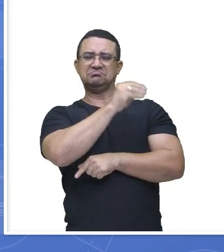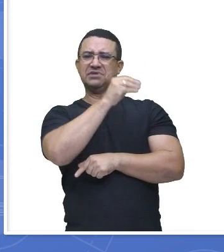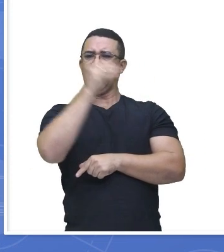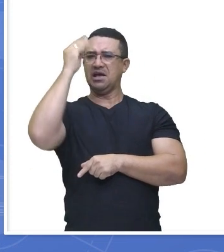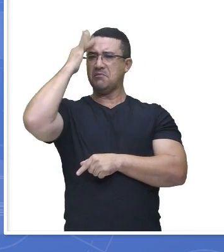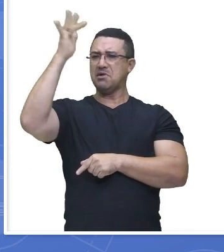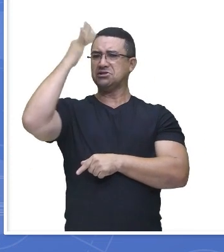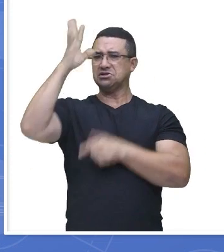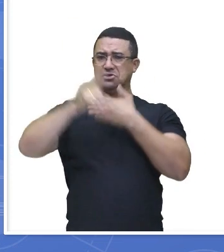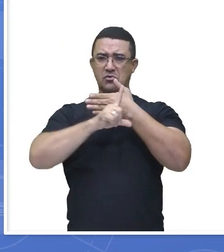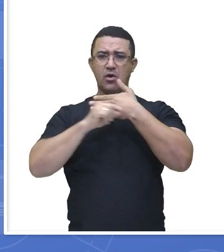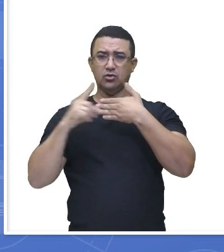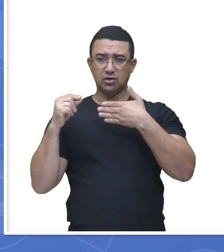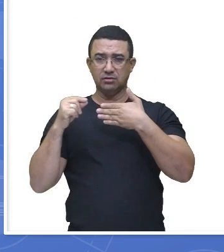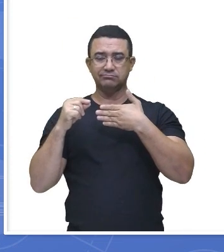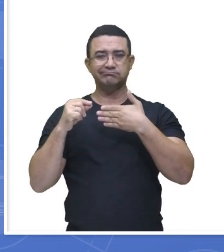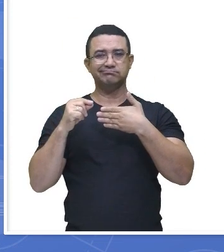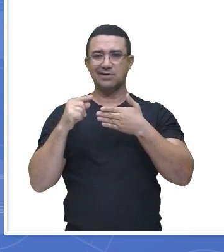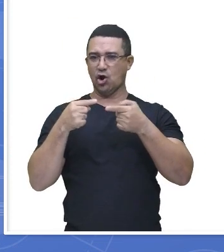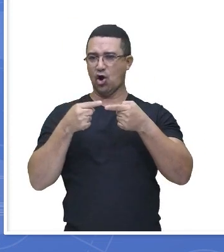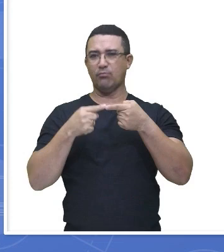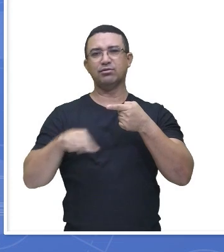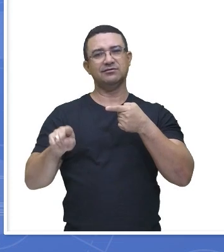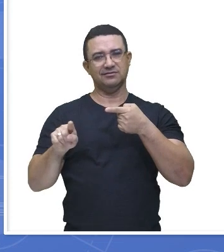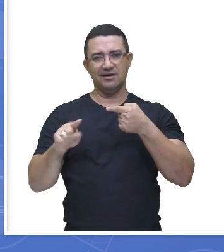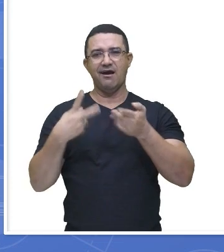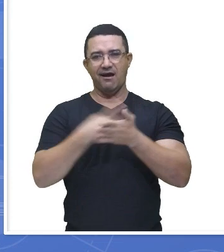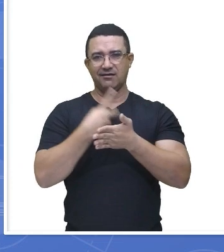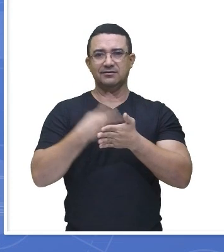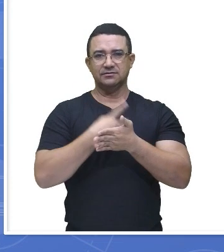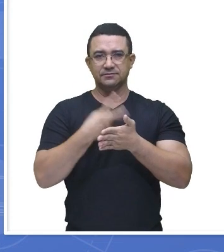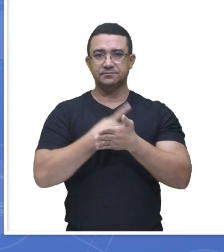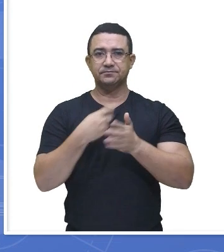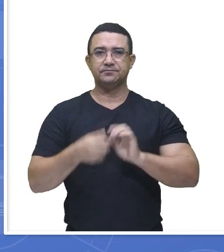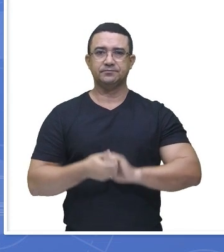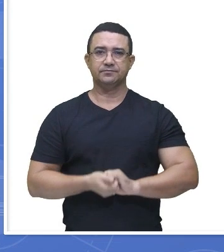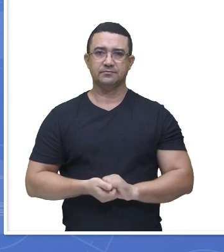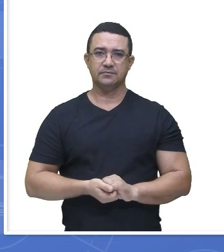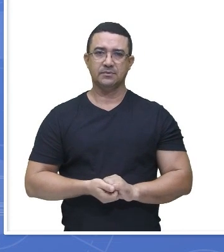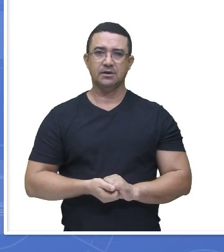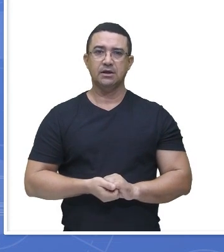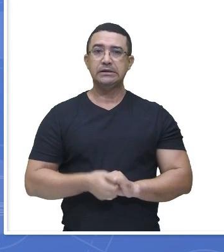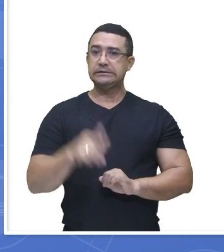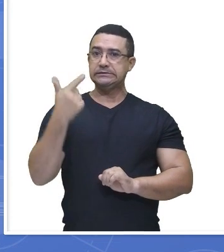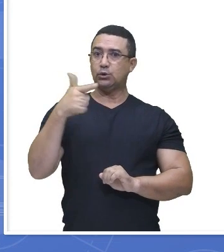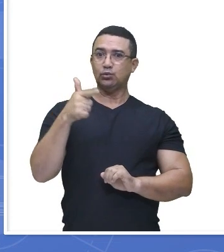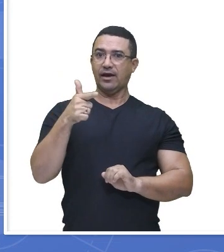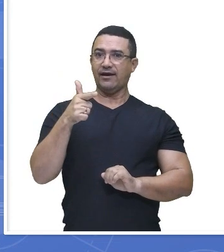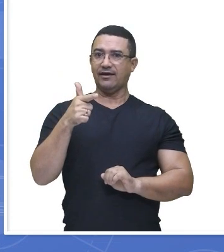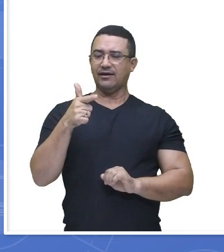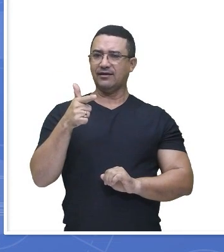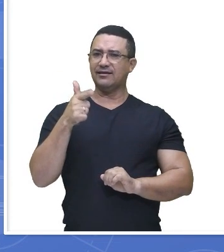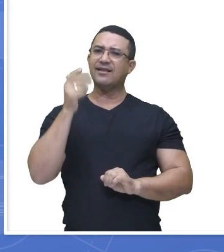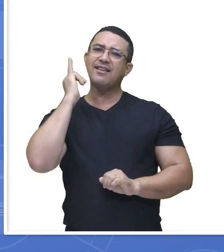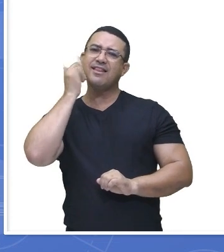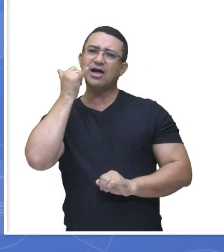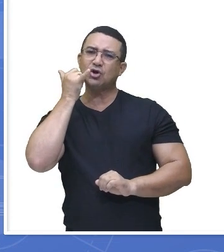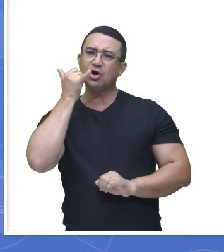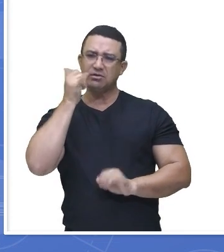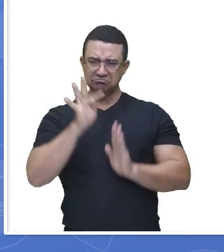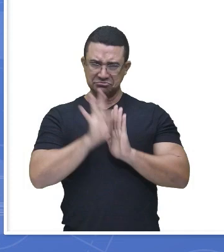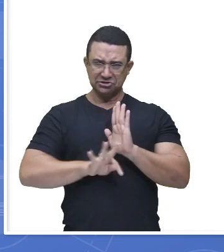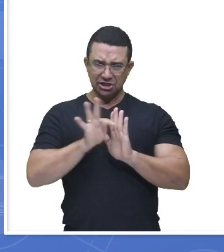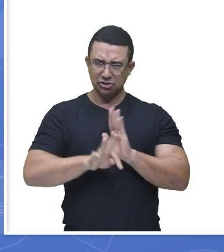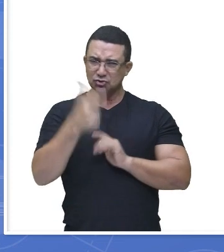imaginação. Opa, alguma coisa está errado. E está dizendo também que não possui narrador. Um texto narrativo não tem